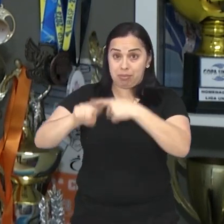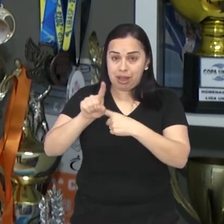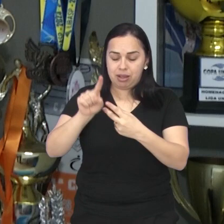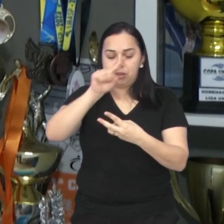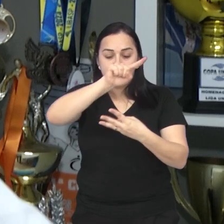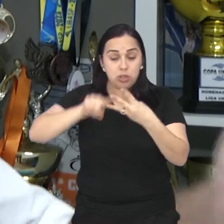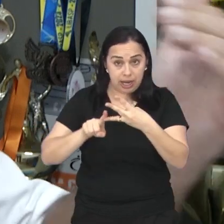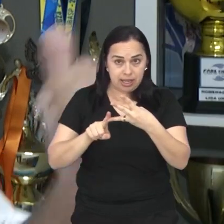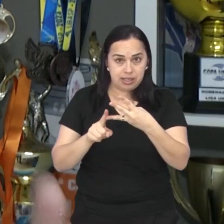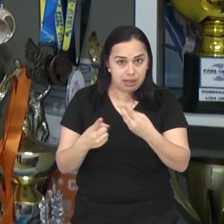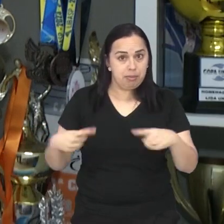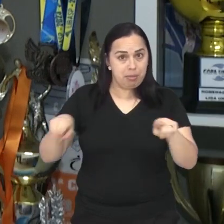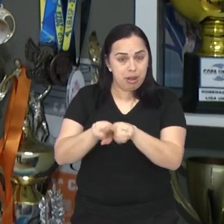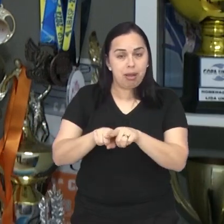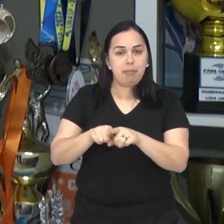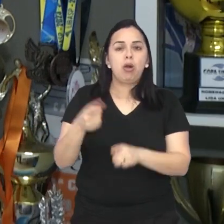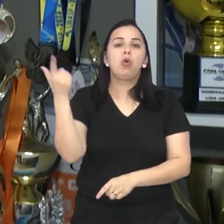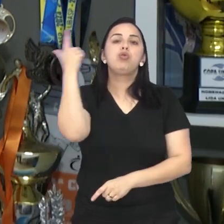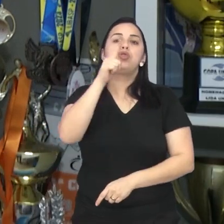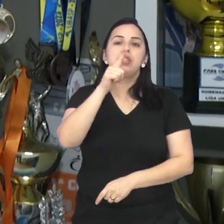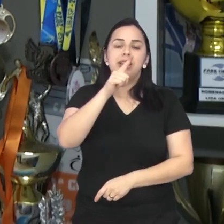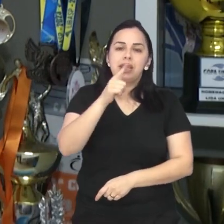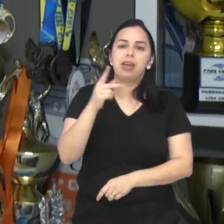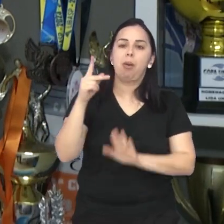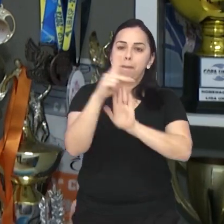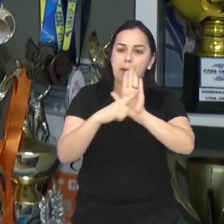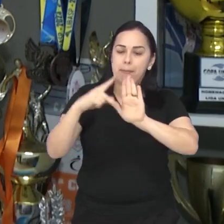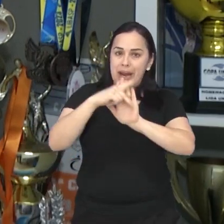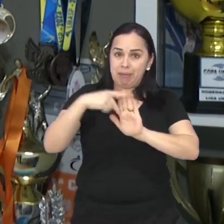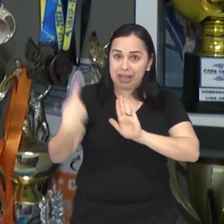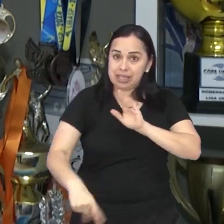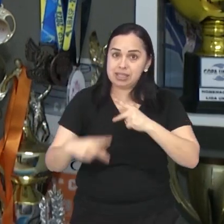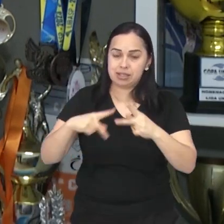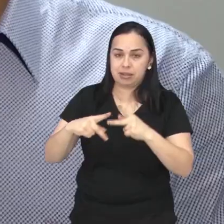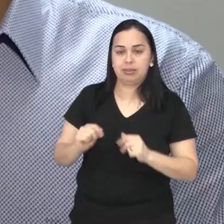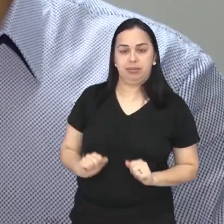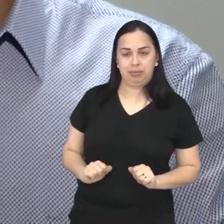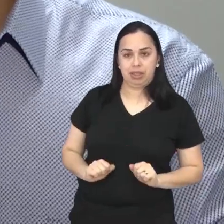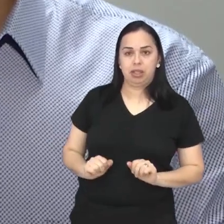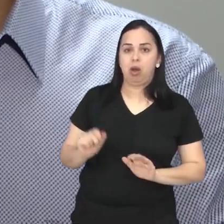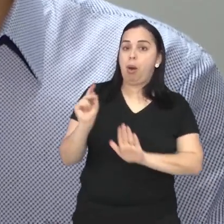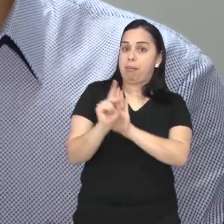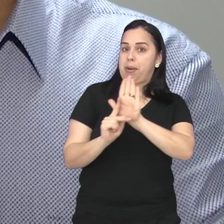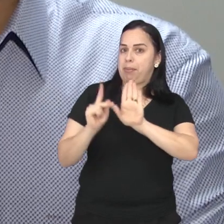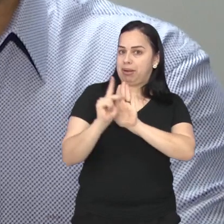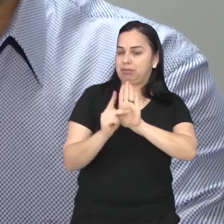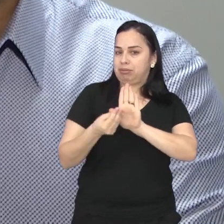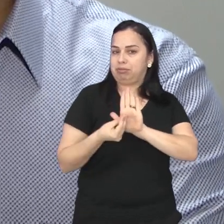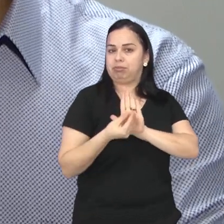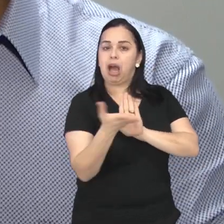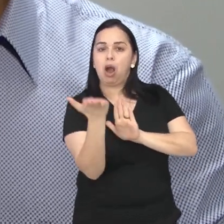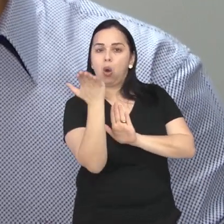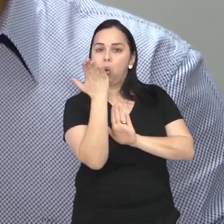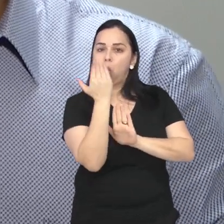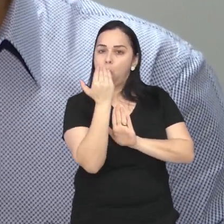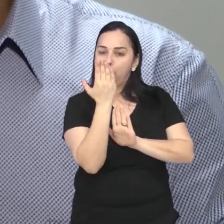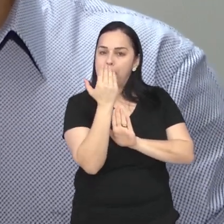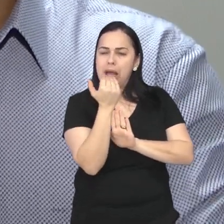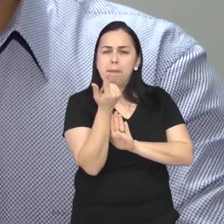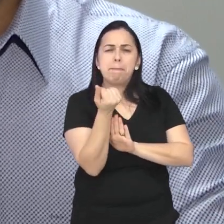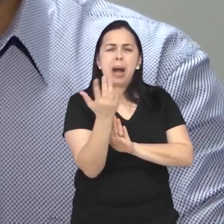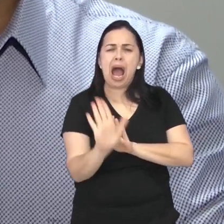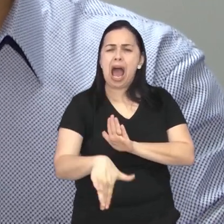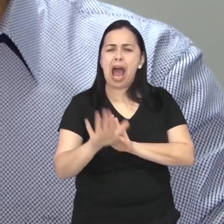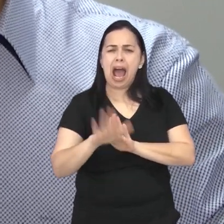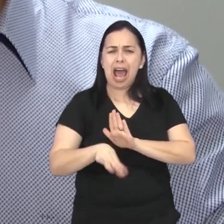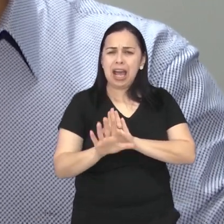que a gente conquistasse mais uma unidade do Bom Prato aqui em São José dos Campos. O Bom Prato ele tem esse papel, né, de levar ali